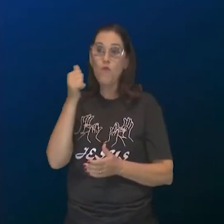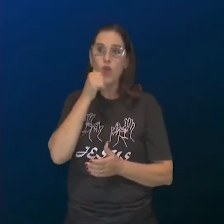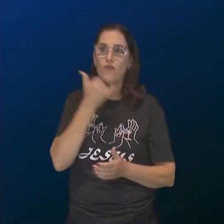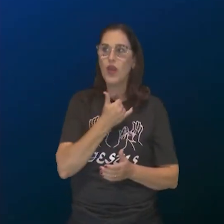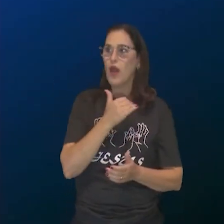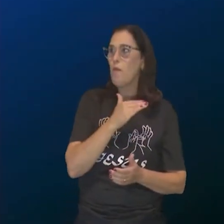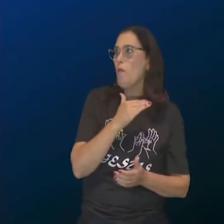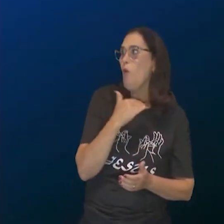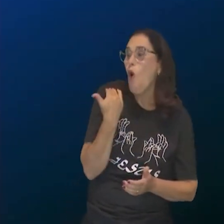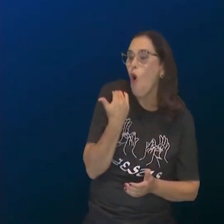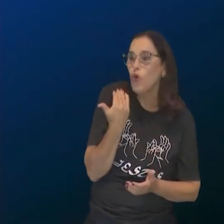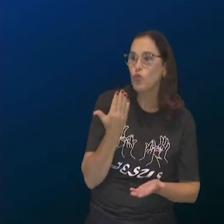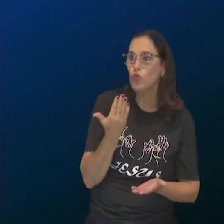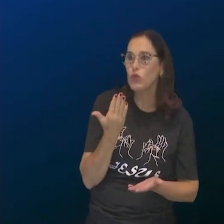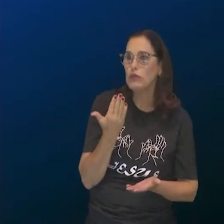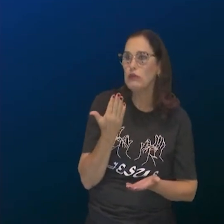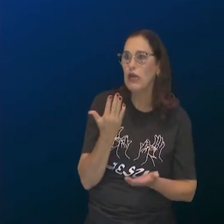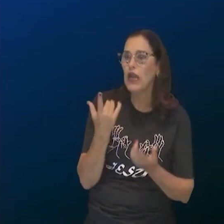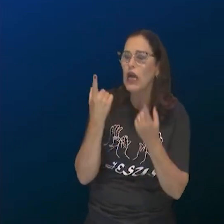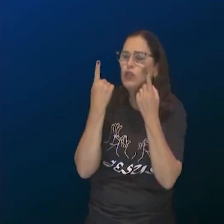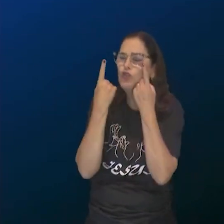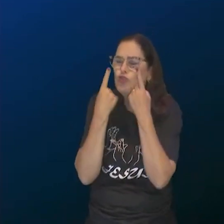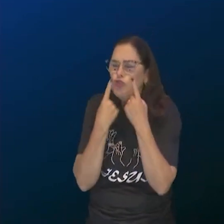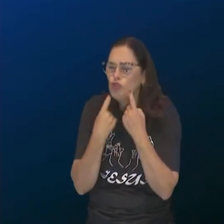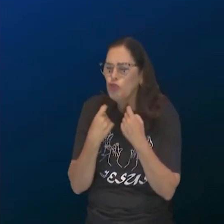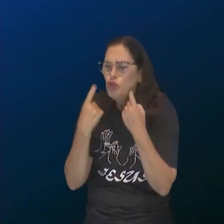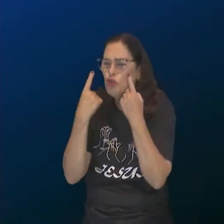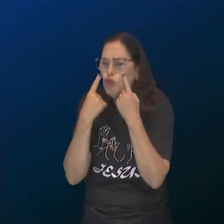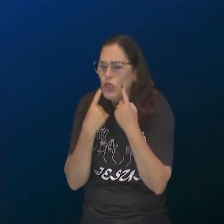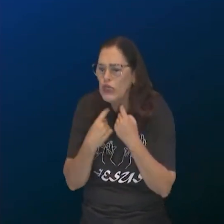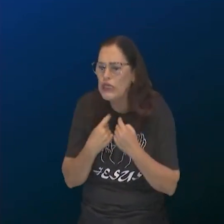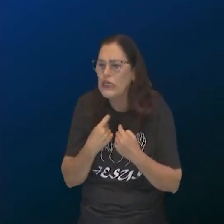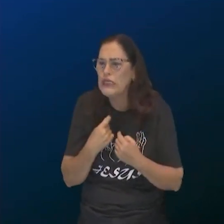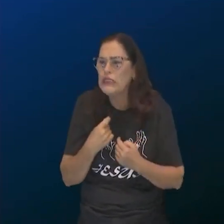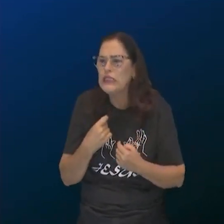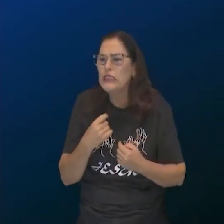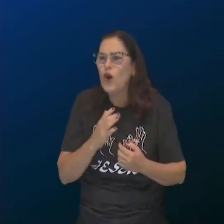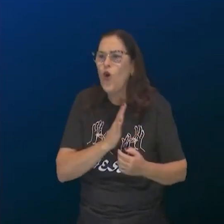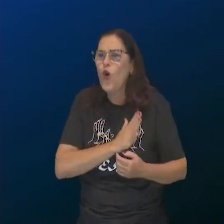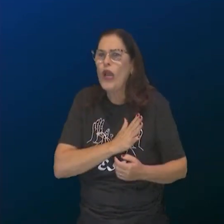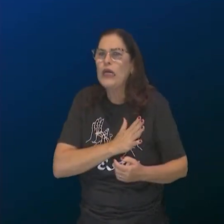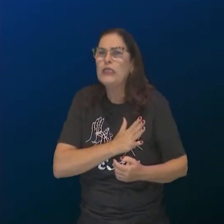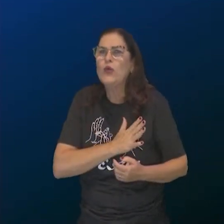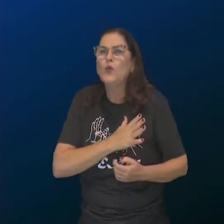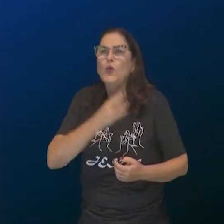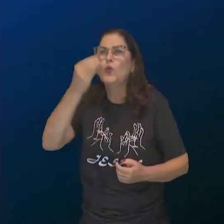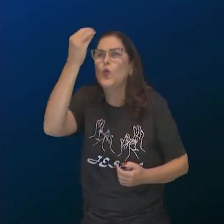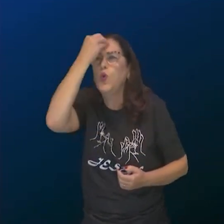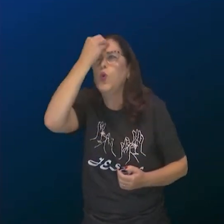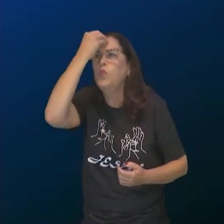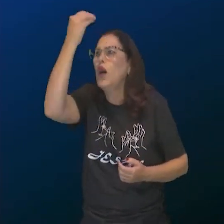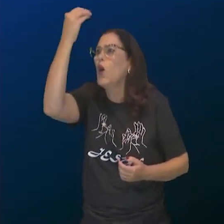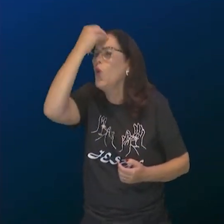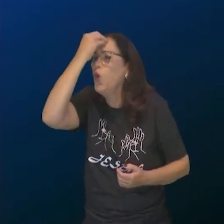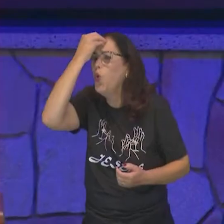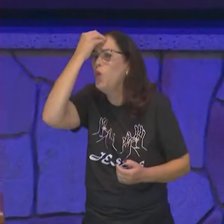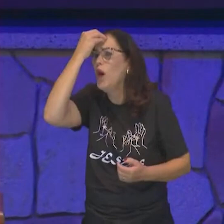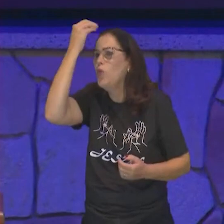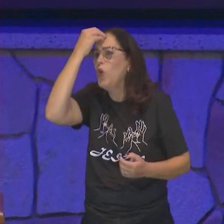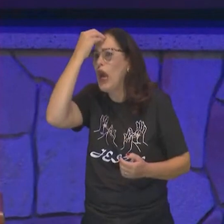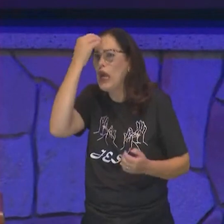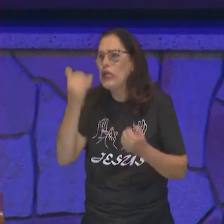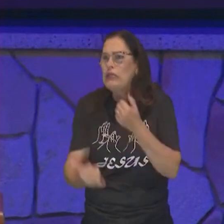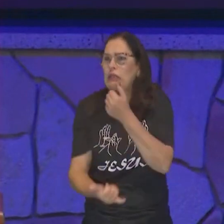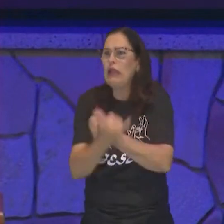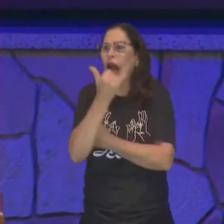marido era morto, ela o pranteou. Imaginem a culpa no coração daquela mulher, culpada por ter traído